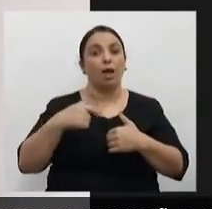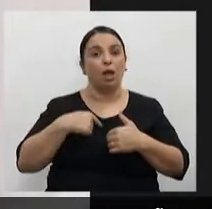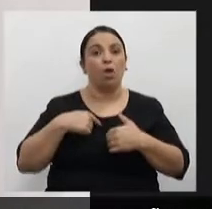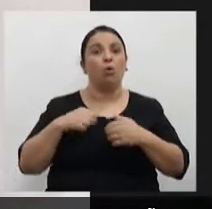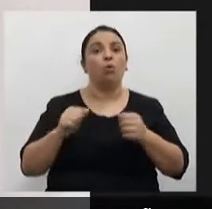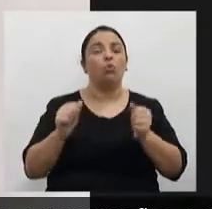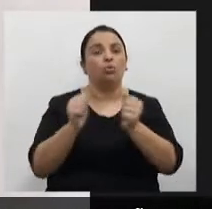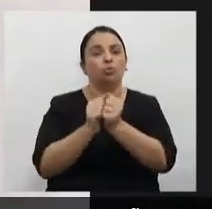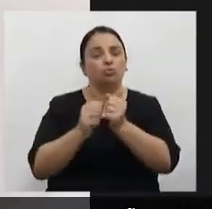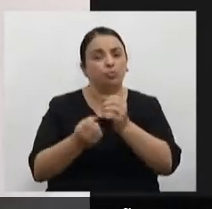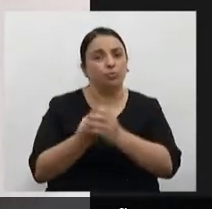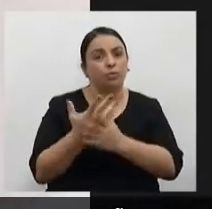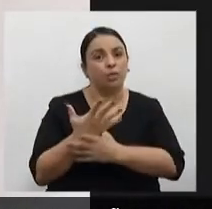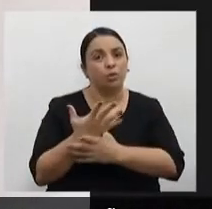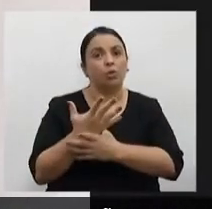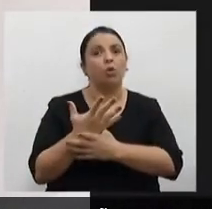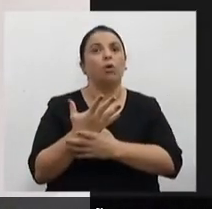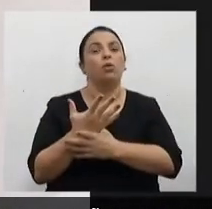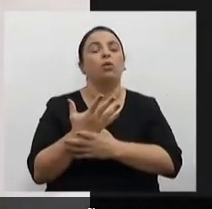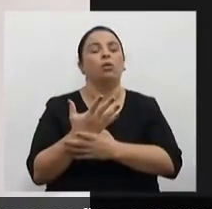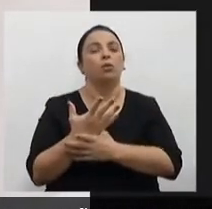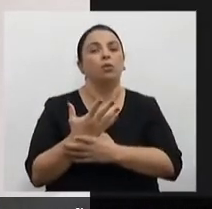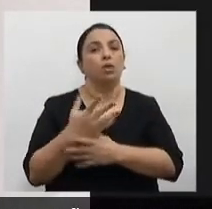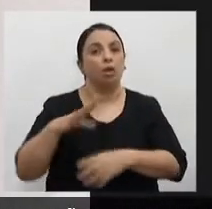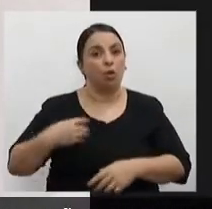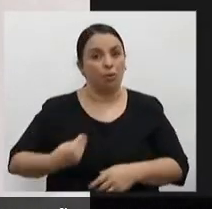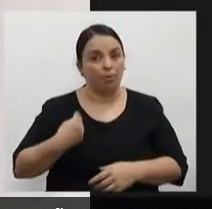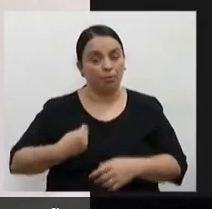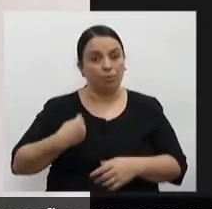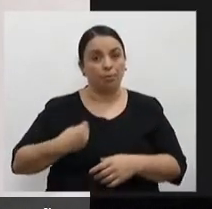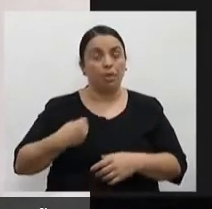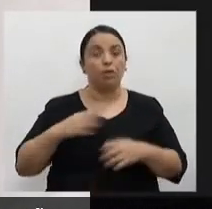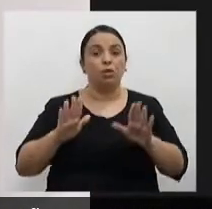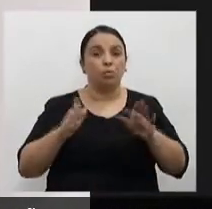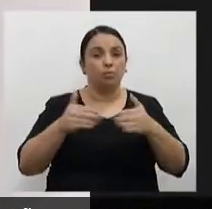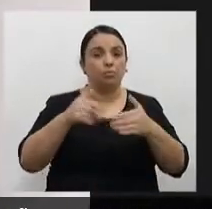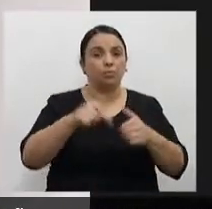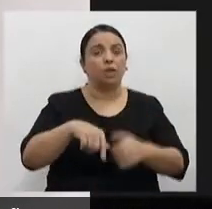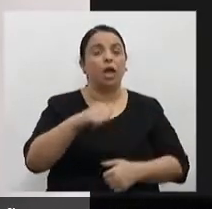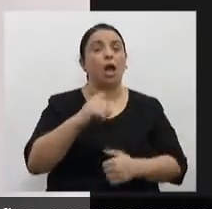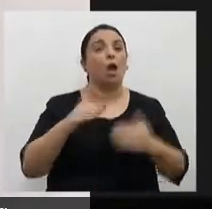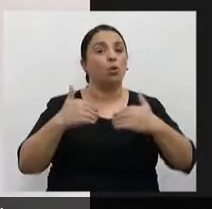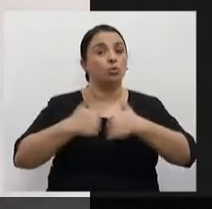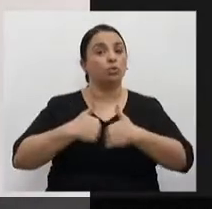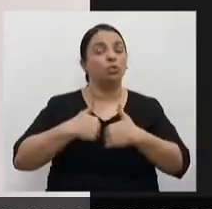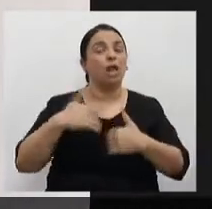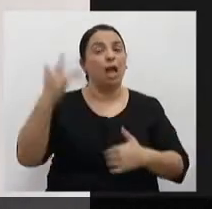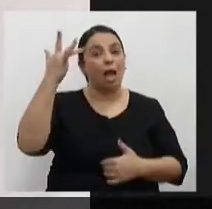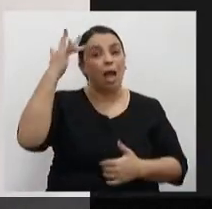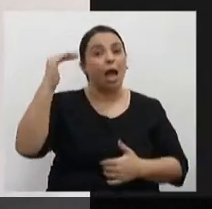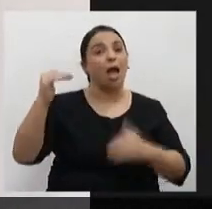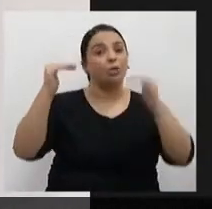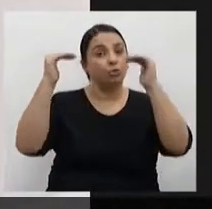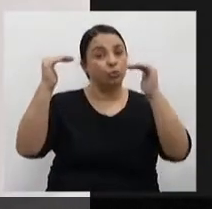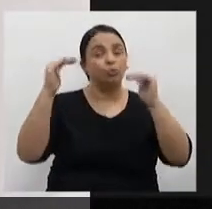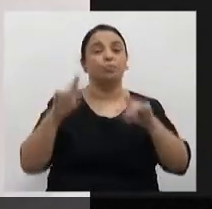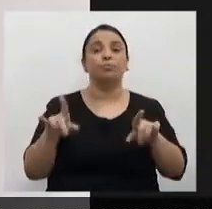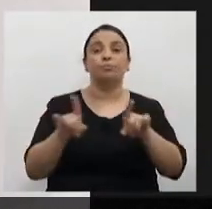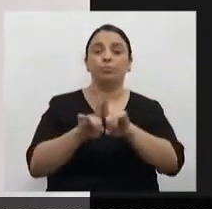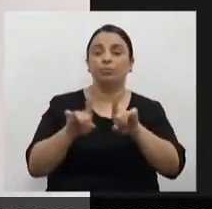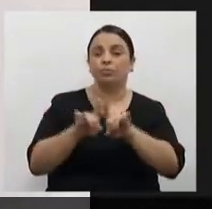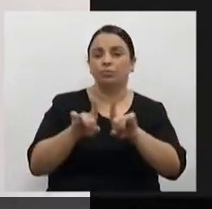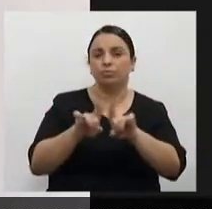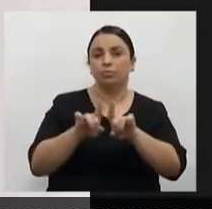Apoio, que é um grupo que eu faço parte, que é voltado para autistas adultos. E também a PAI e